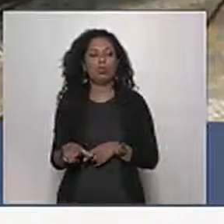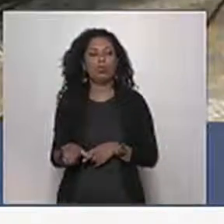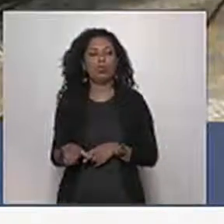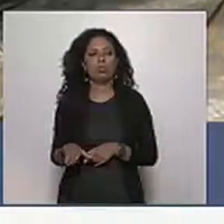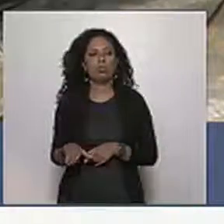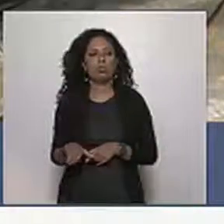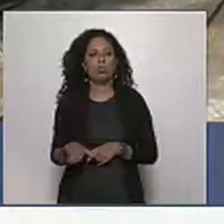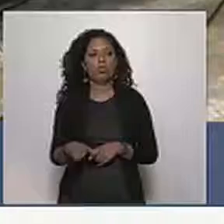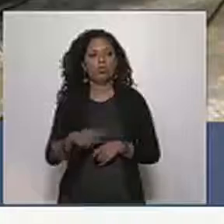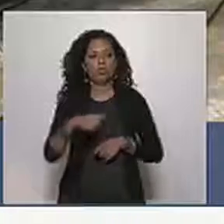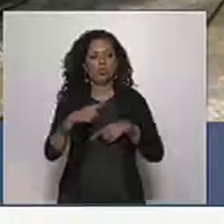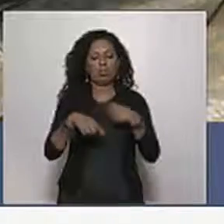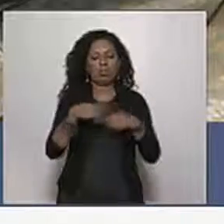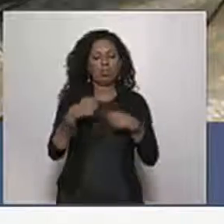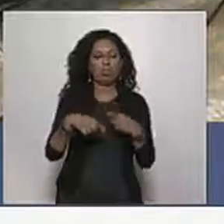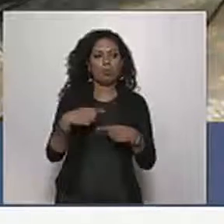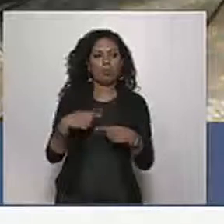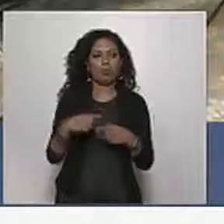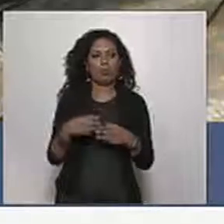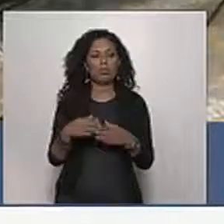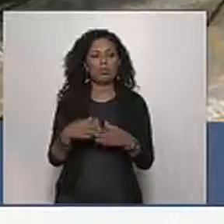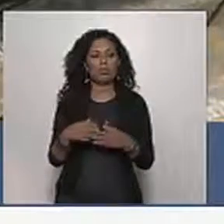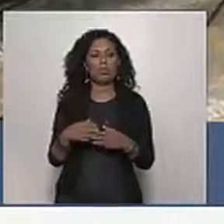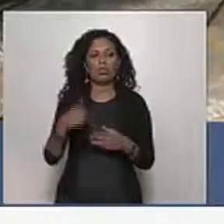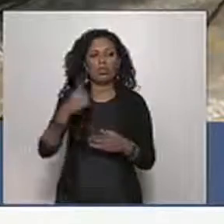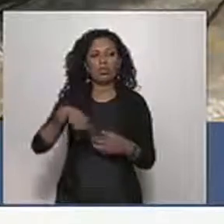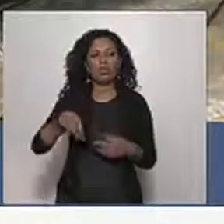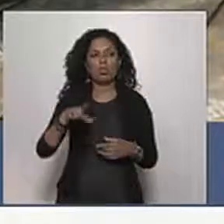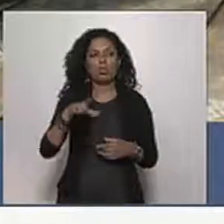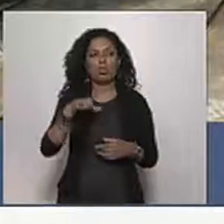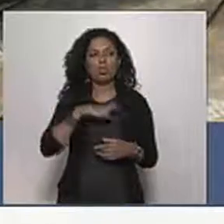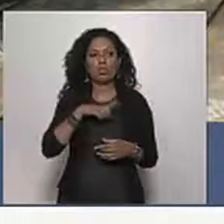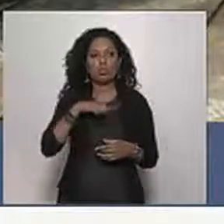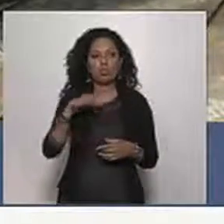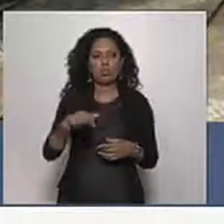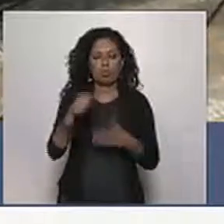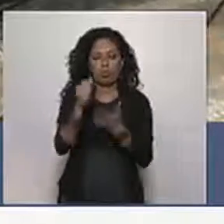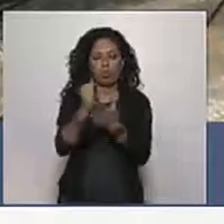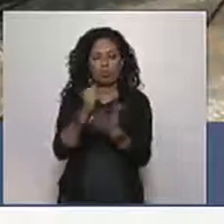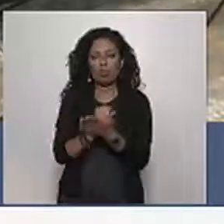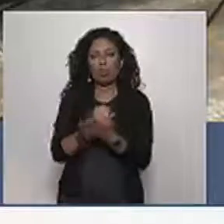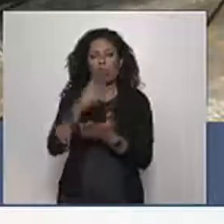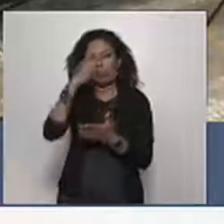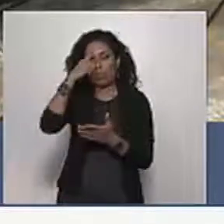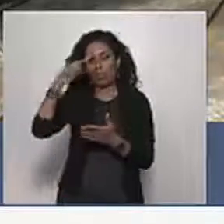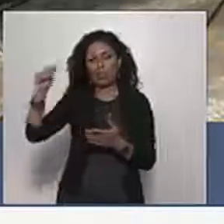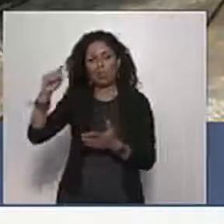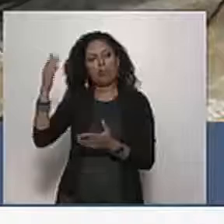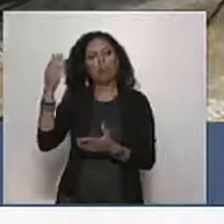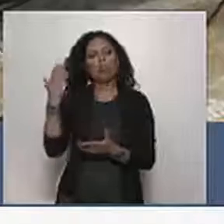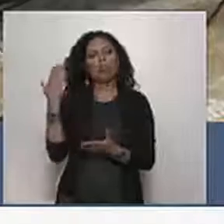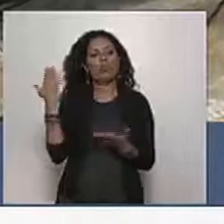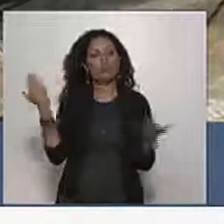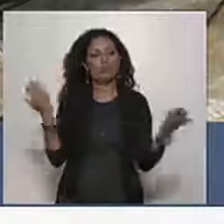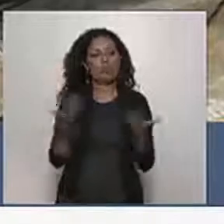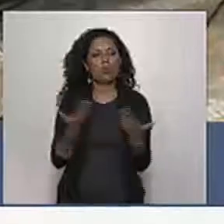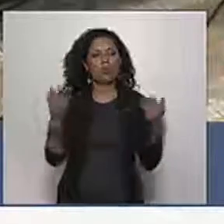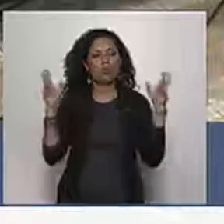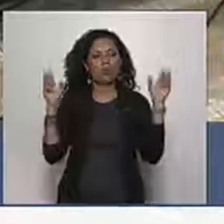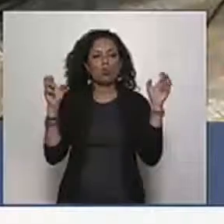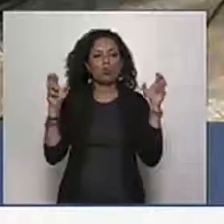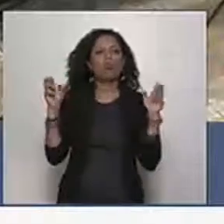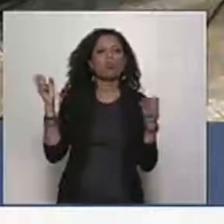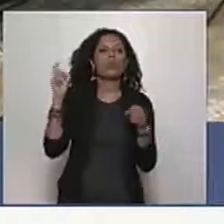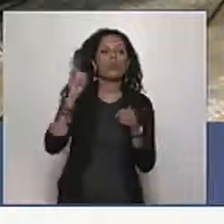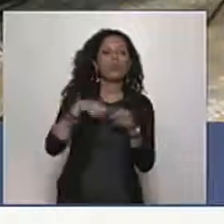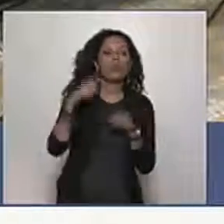dentro dessa Casa Legislativa, deputada Dani, a gente teve aqui aprovado na semana passada e hoje um tema aqui que voltou a